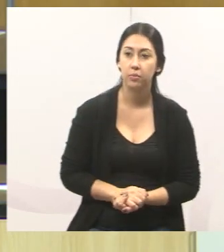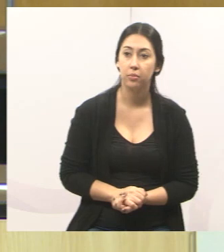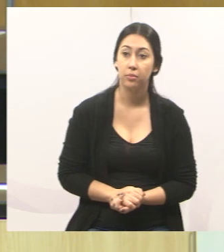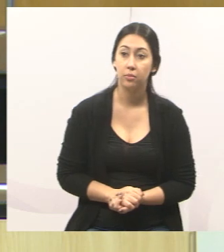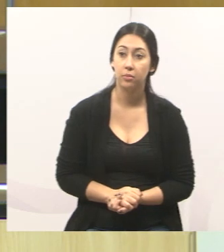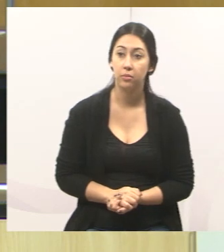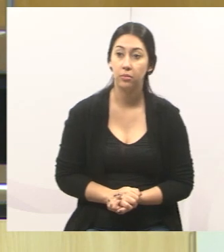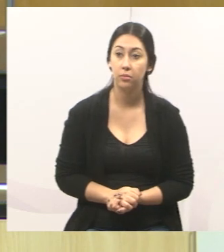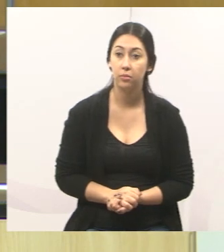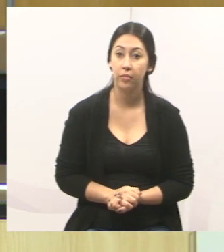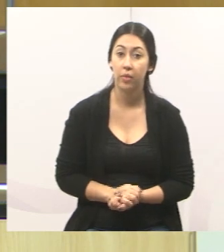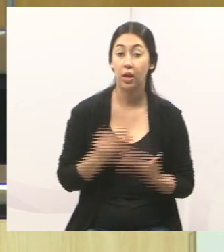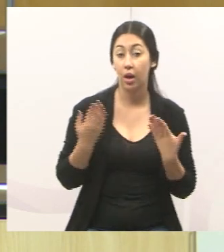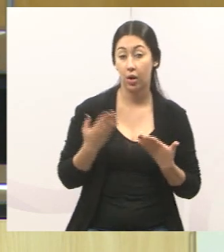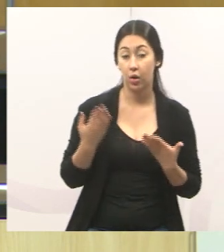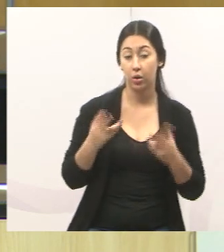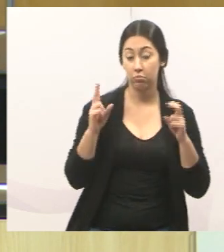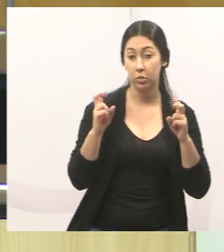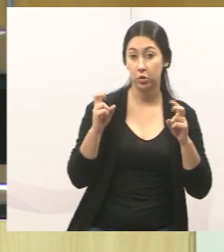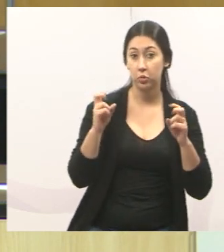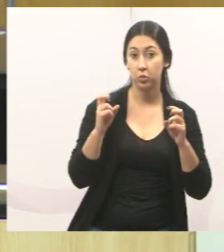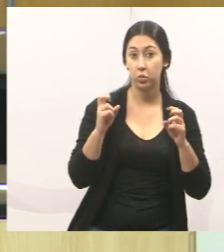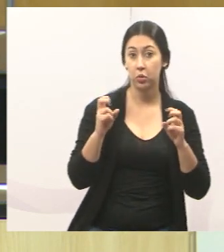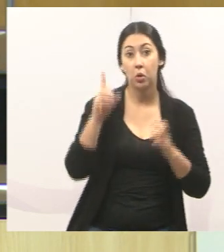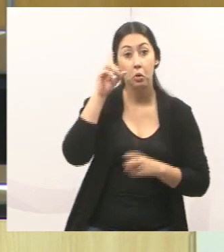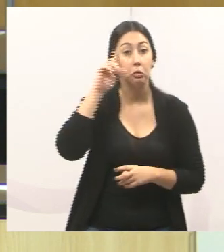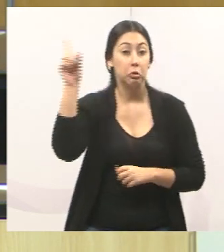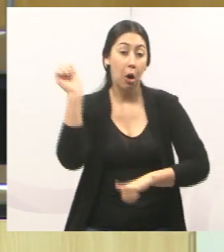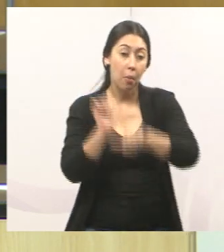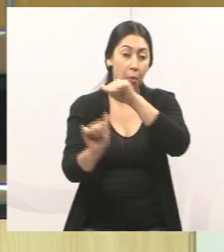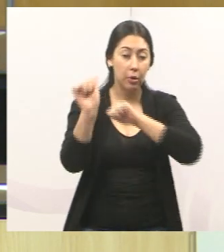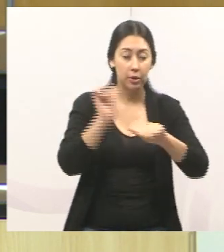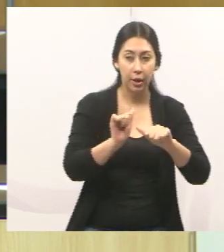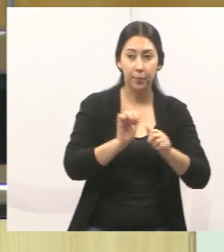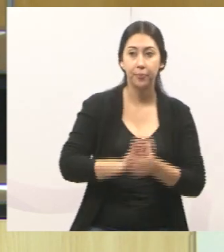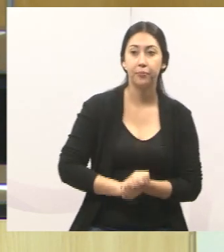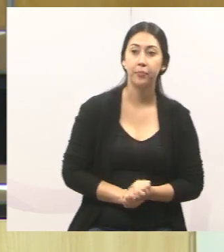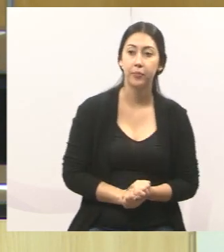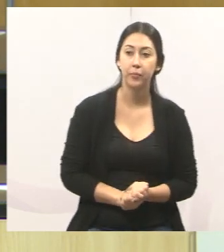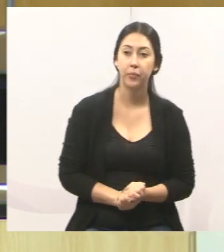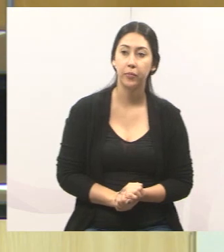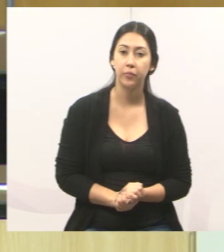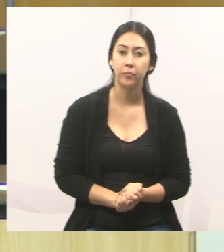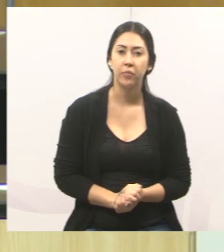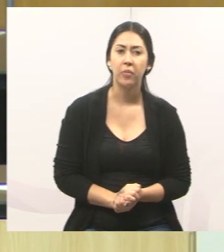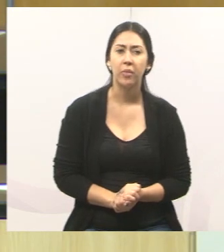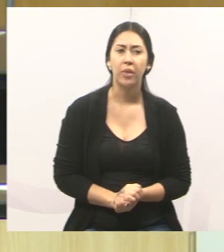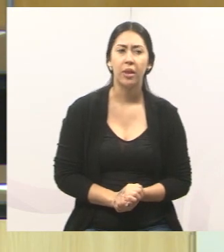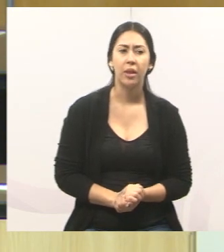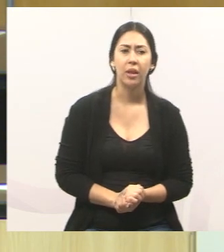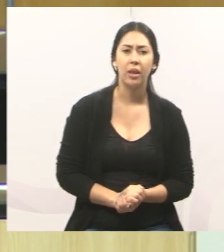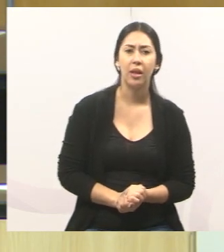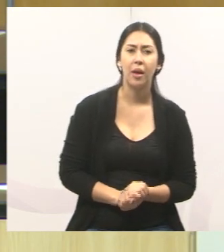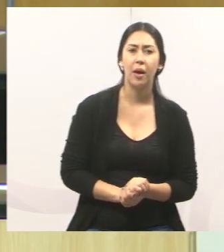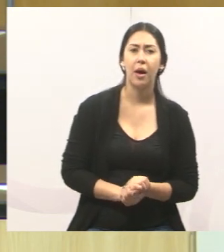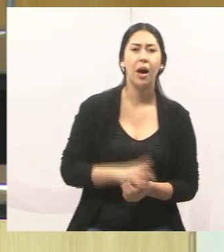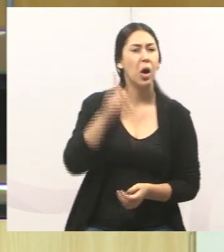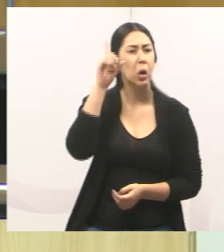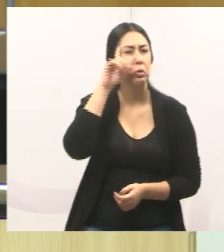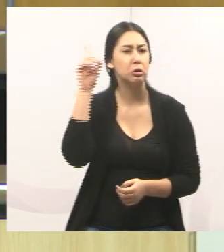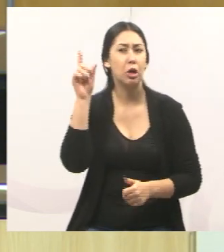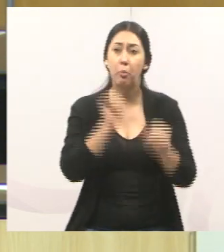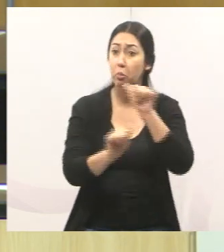Do adiamento da sessão, ausência de previsão legal. Prosseguindo, a pretensão de adiamento da sessão de julgamento